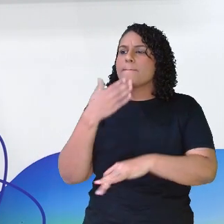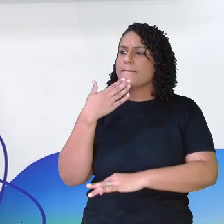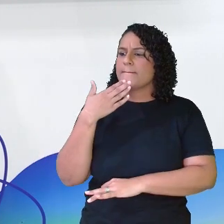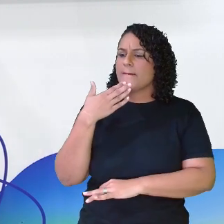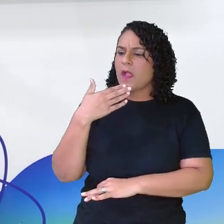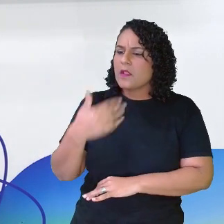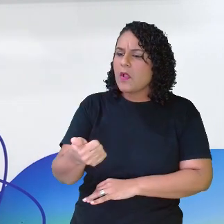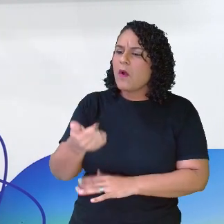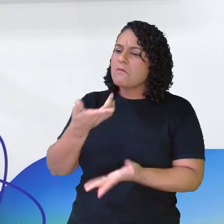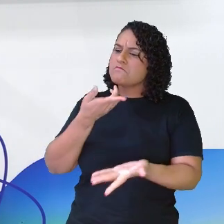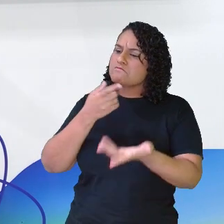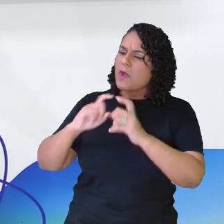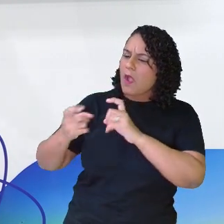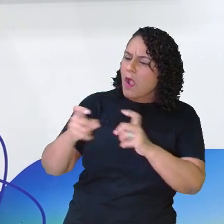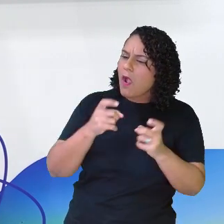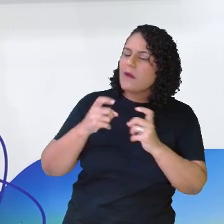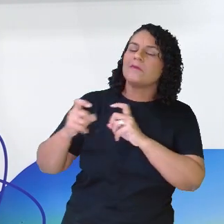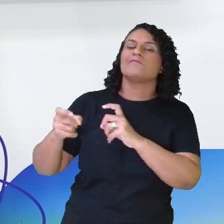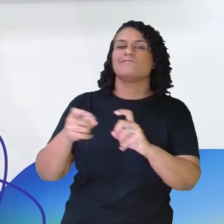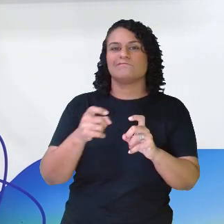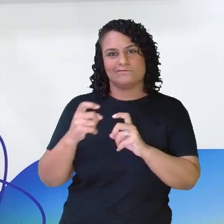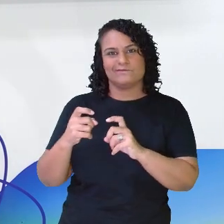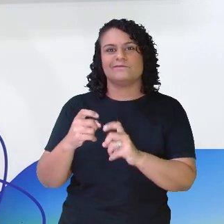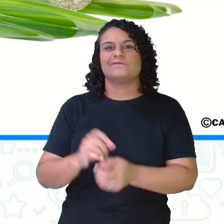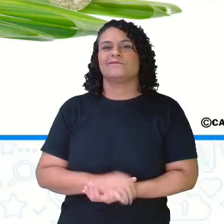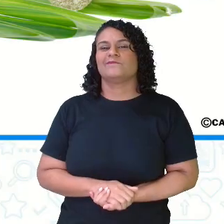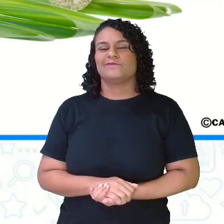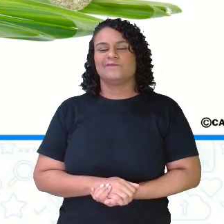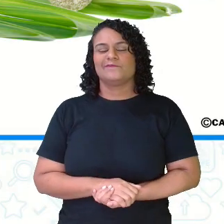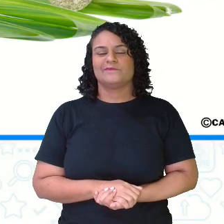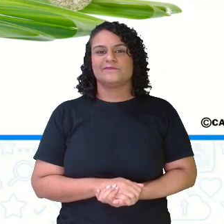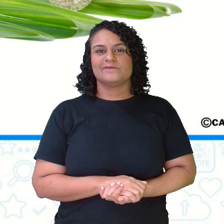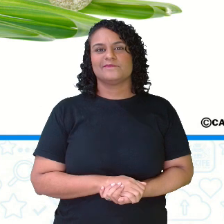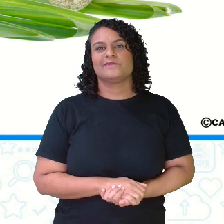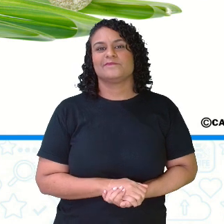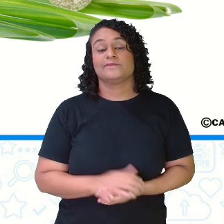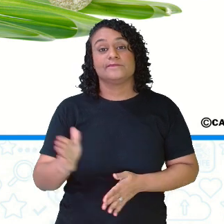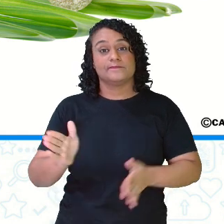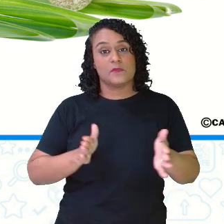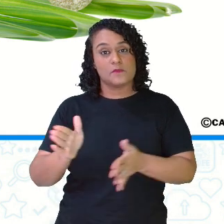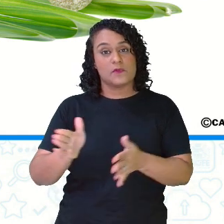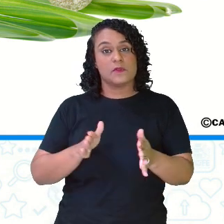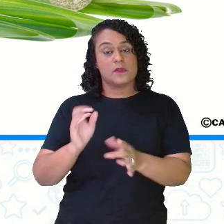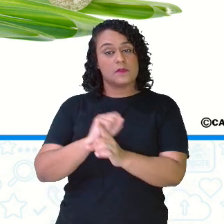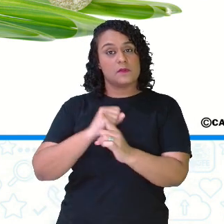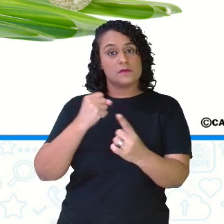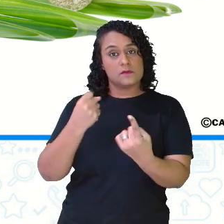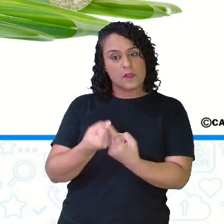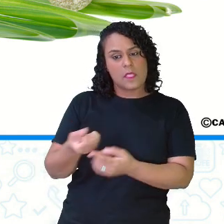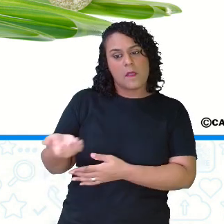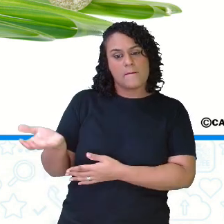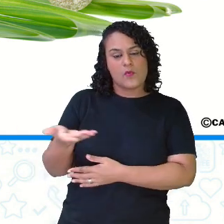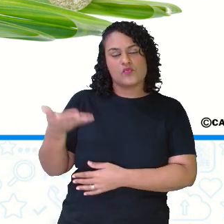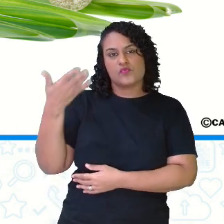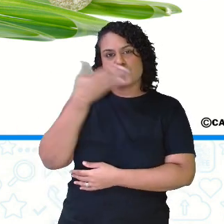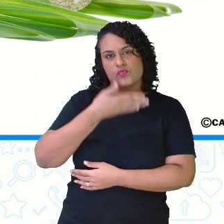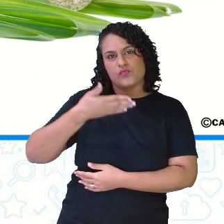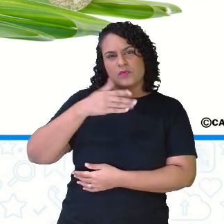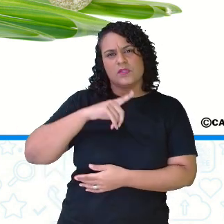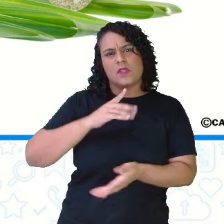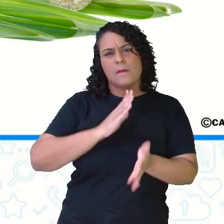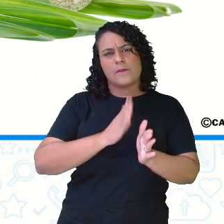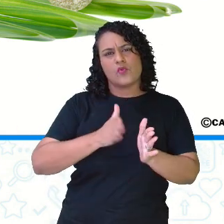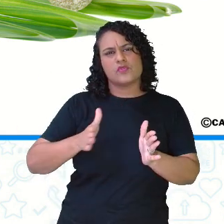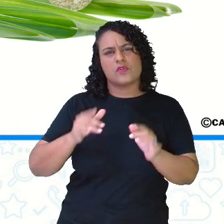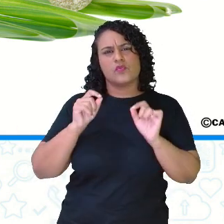pessoas também quando a gente estuda a história. Nesse período da Sociedade de Açúcar, nós tínhamos um processo